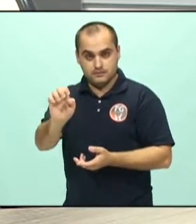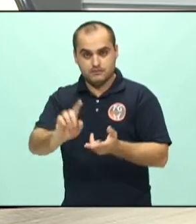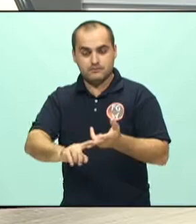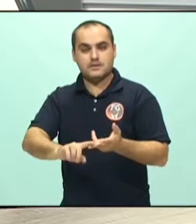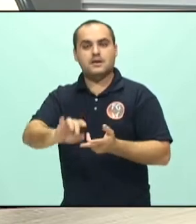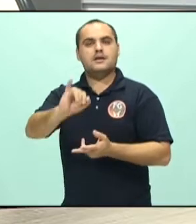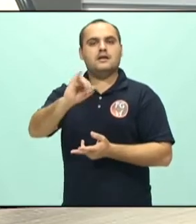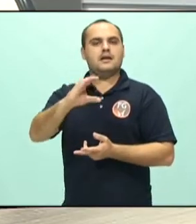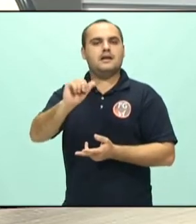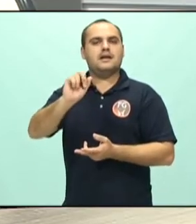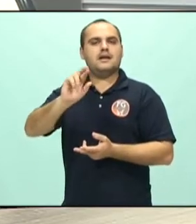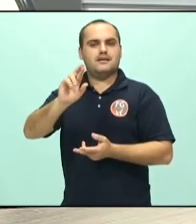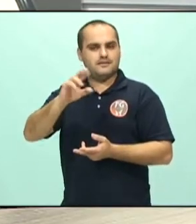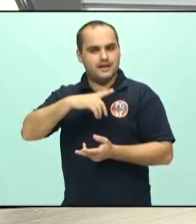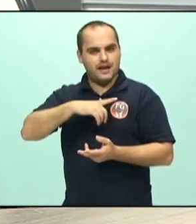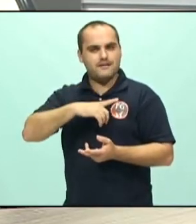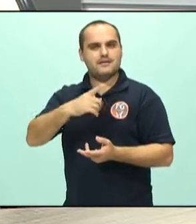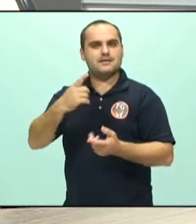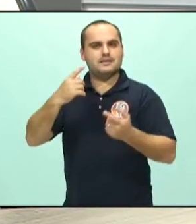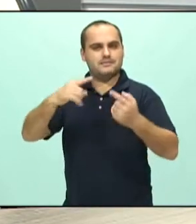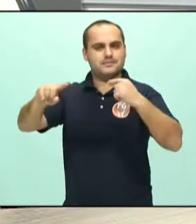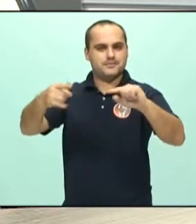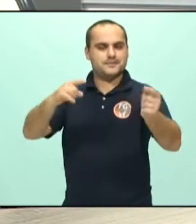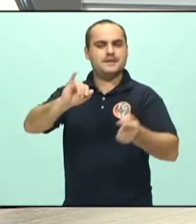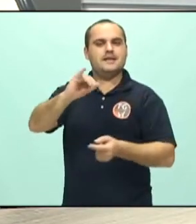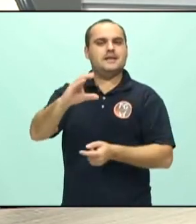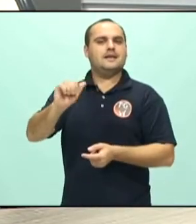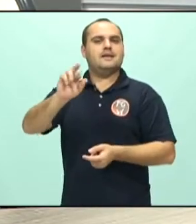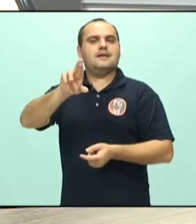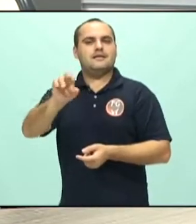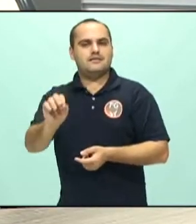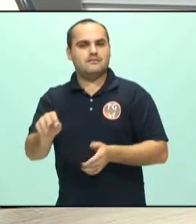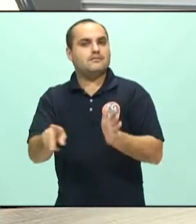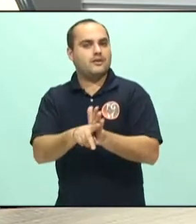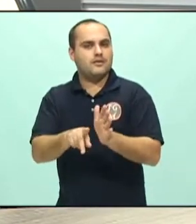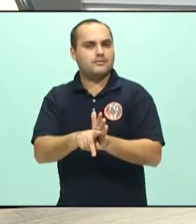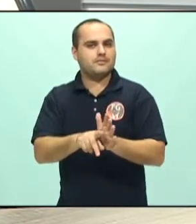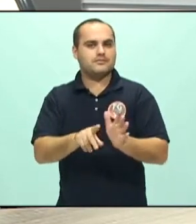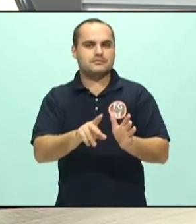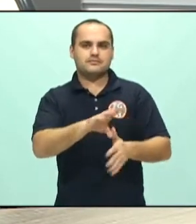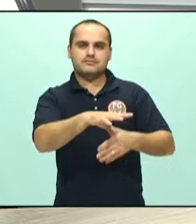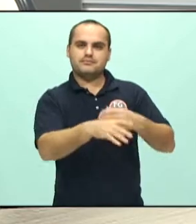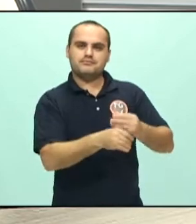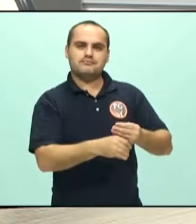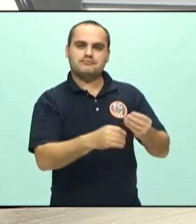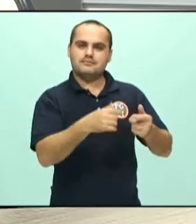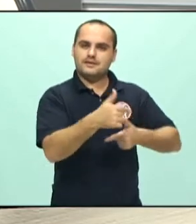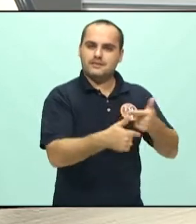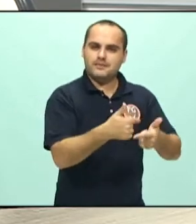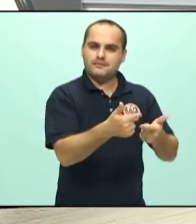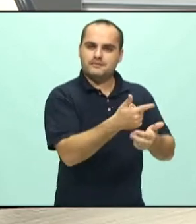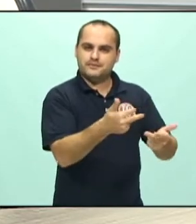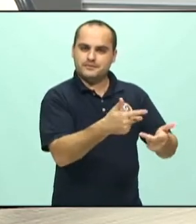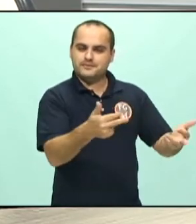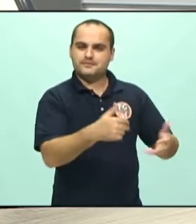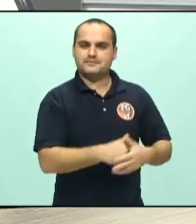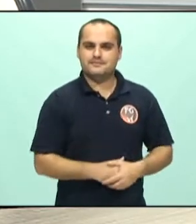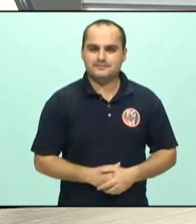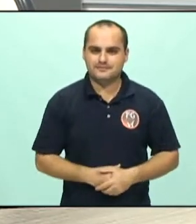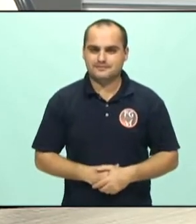Ícaro para contextualizar, por exemplo, a obra de Cecília Meirelles, trouxeram A Rosa de